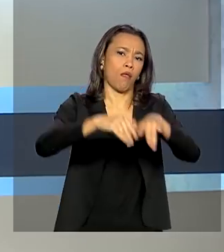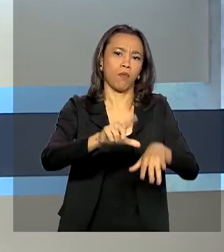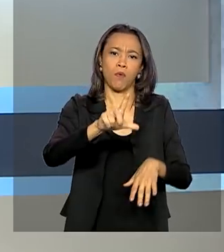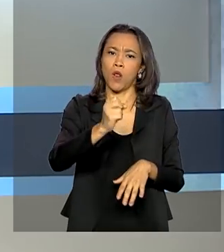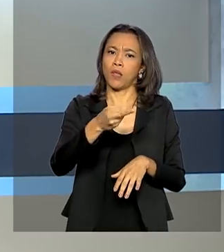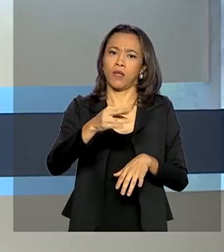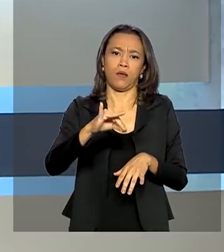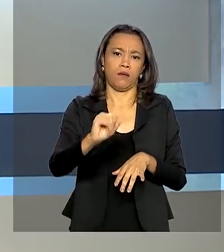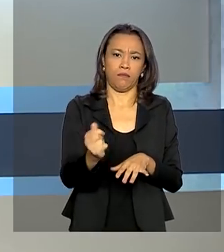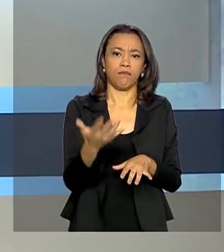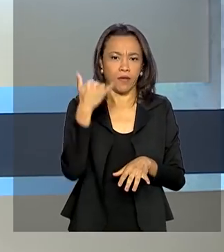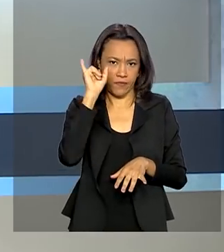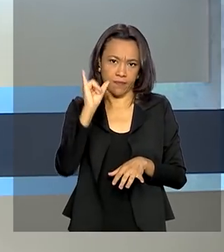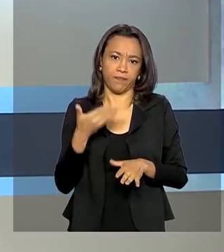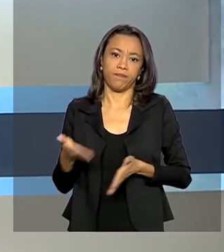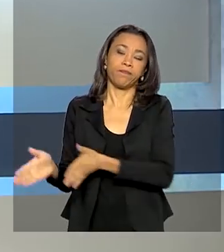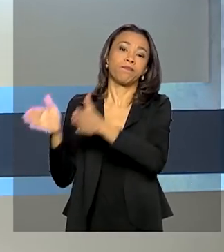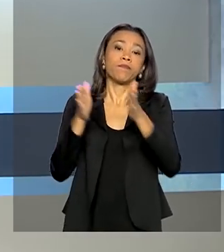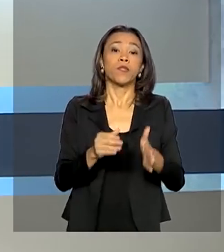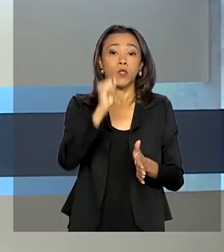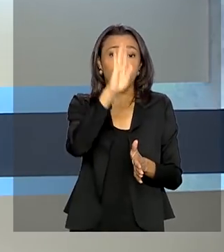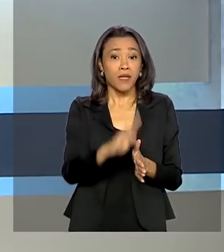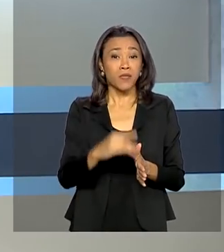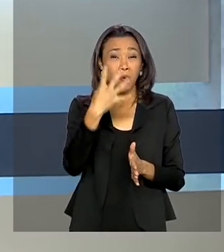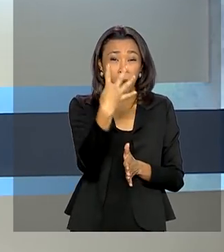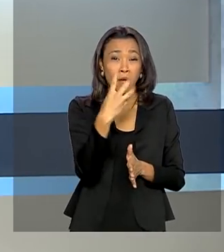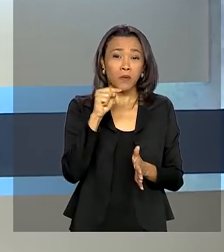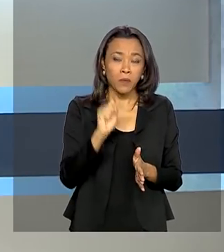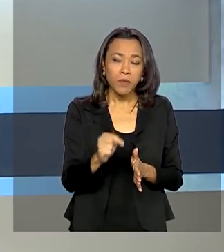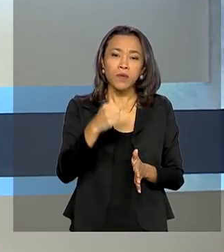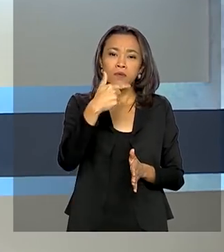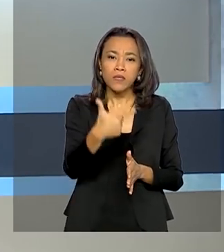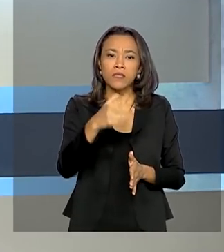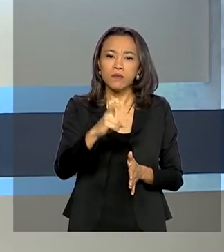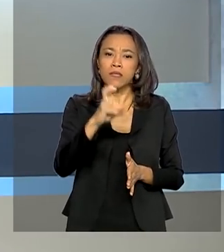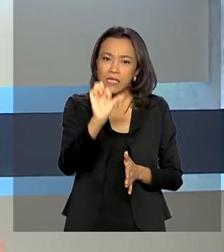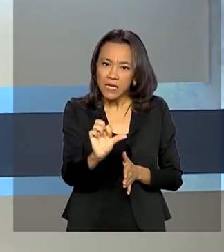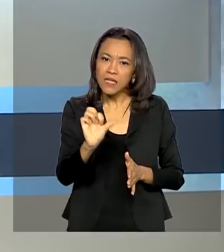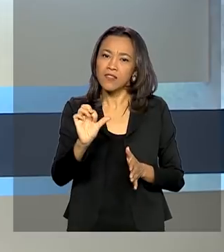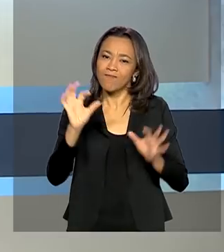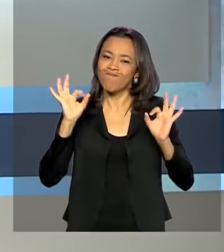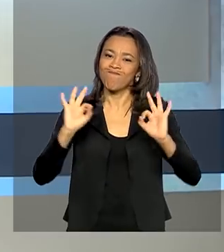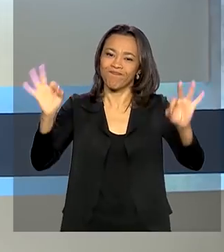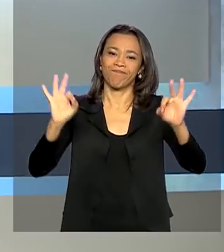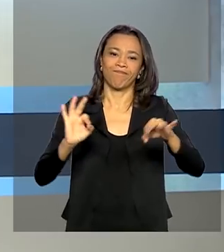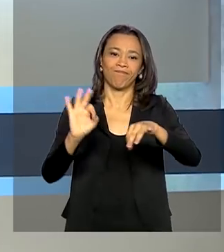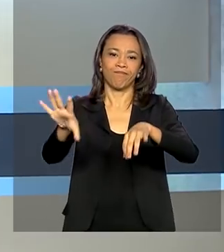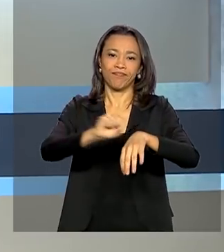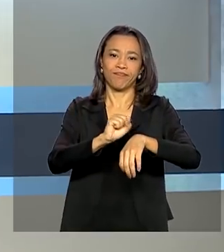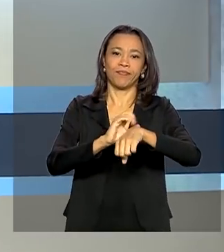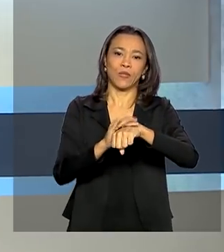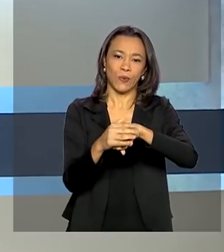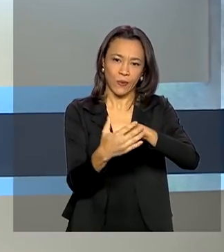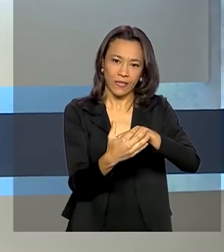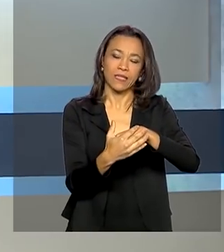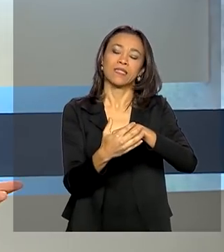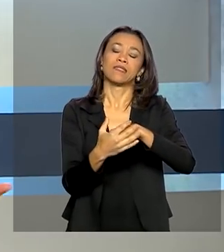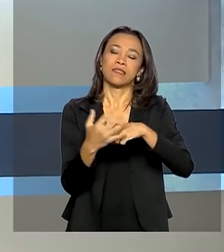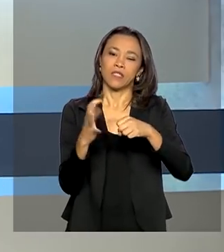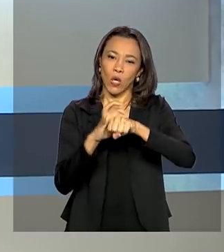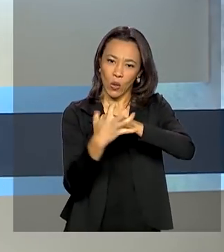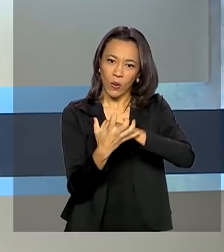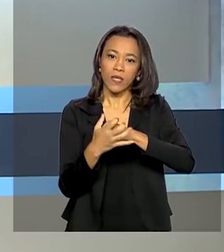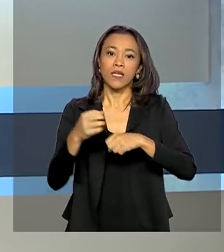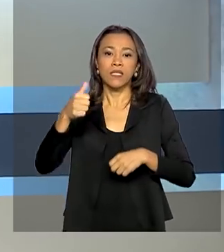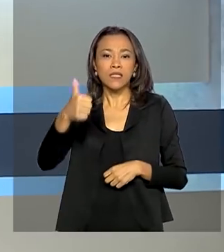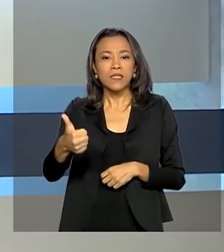O Brasil tem 4.256 casos confirmados de coronavírus e 136 mortes. No fim de